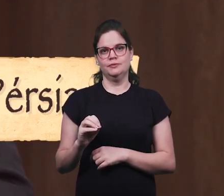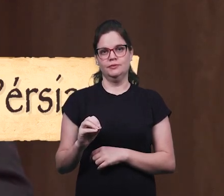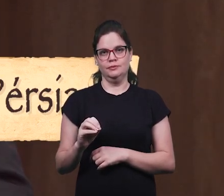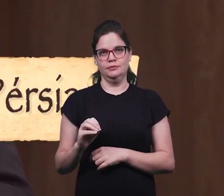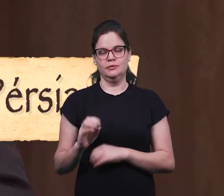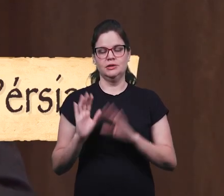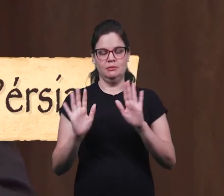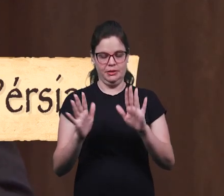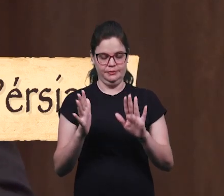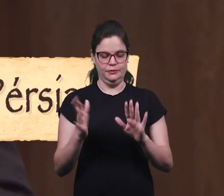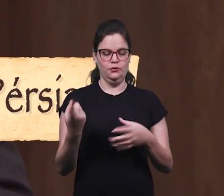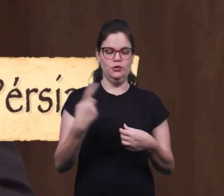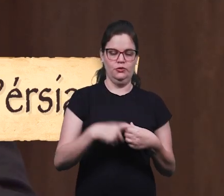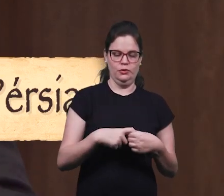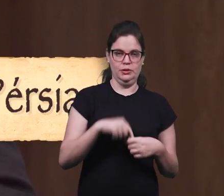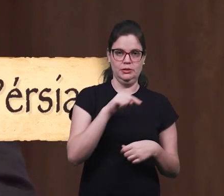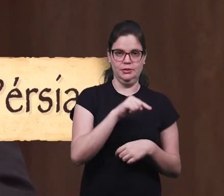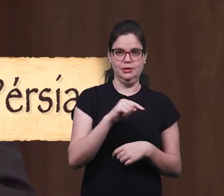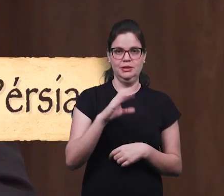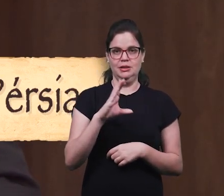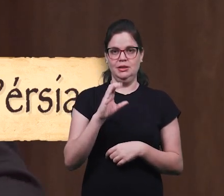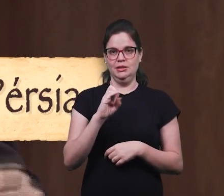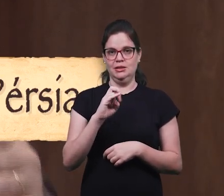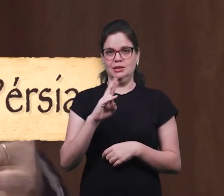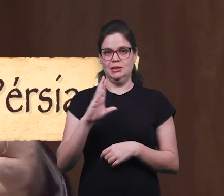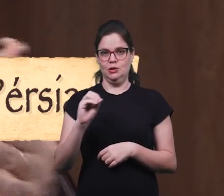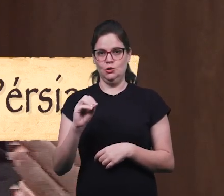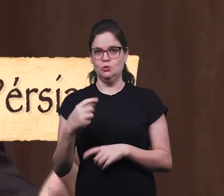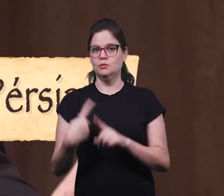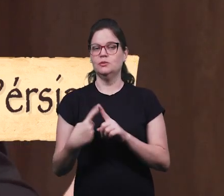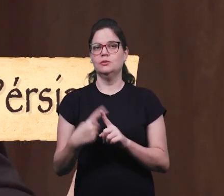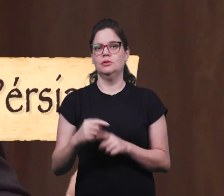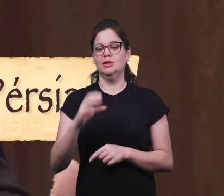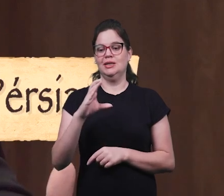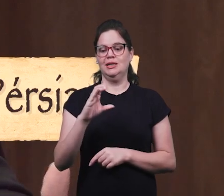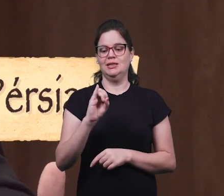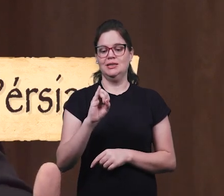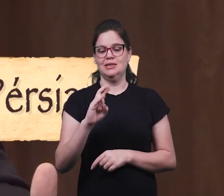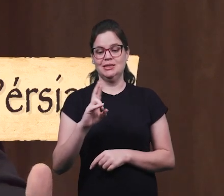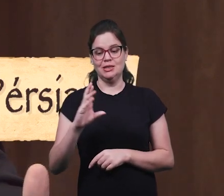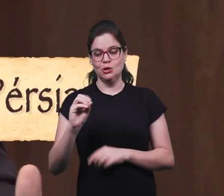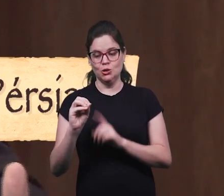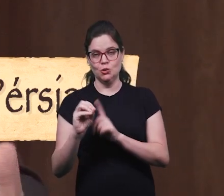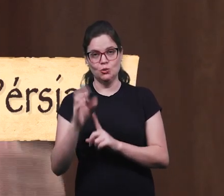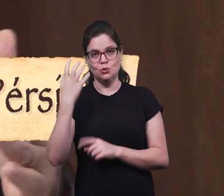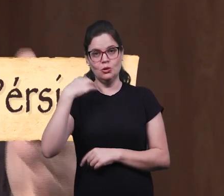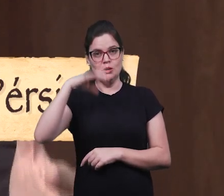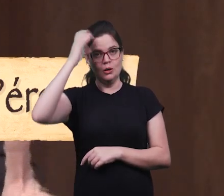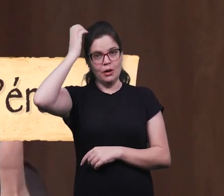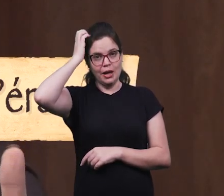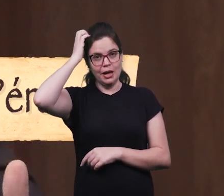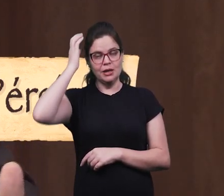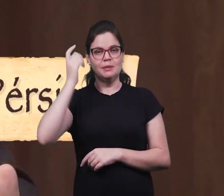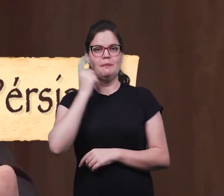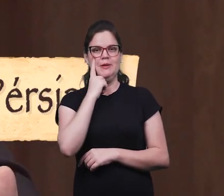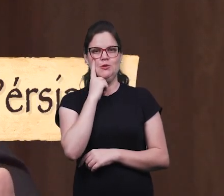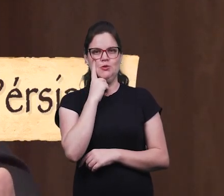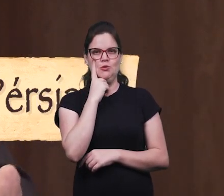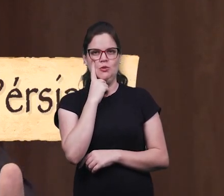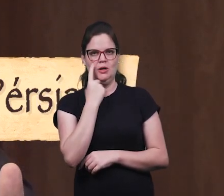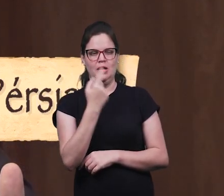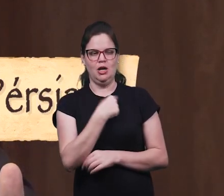vou voltar no Ciro. O Ciro foi quem idealizou o império, que seria diferente do império